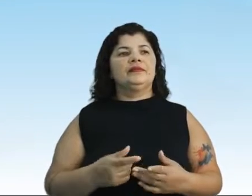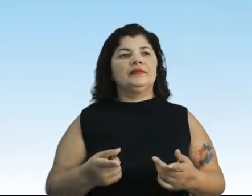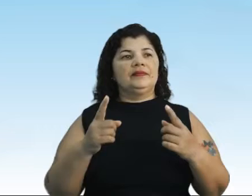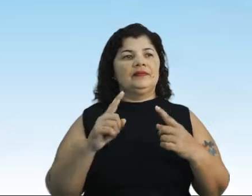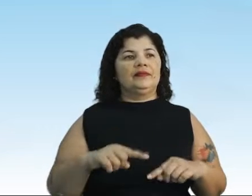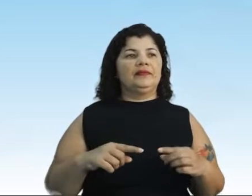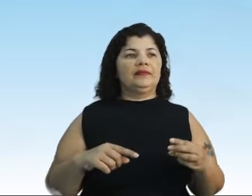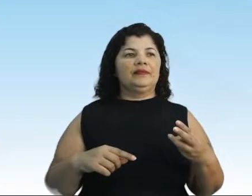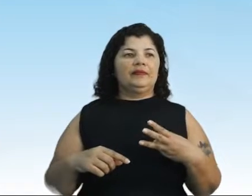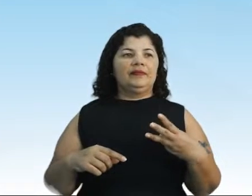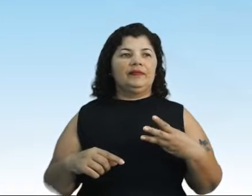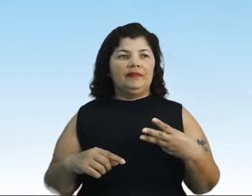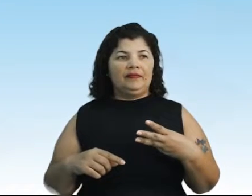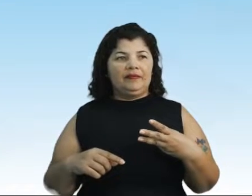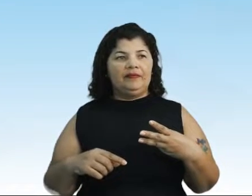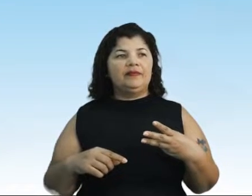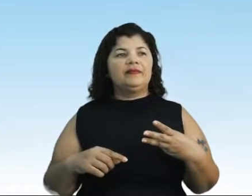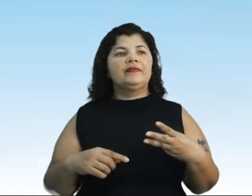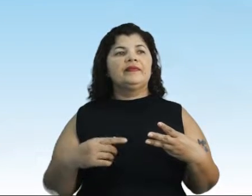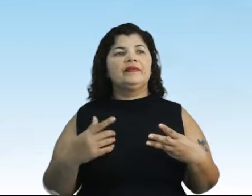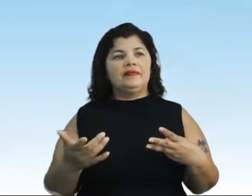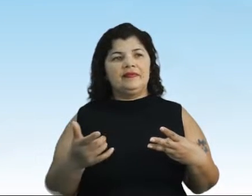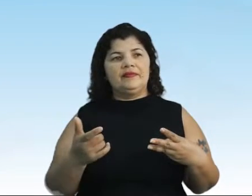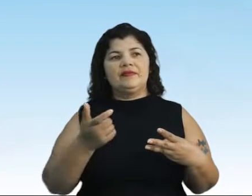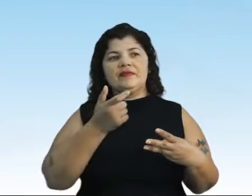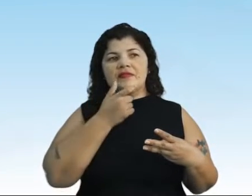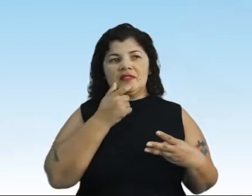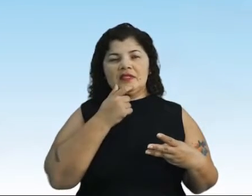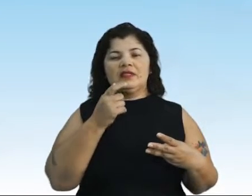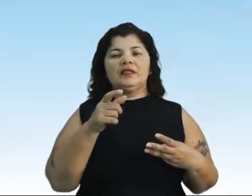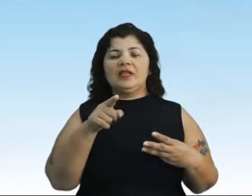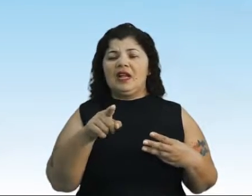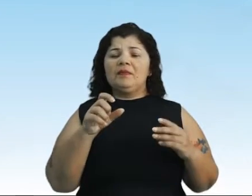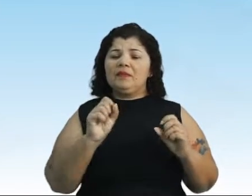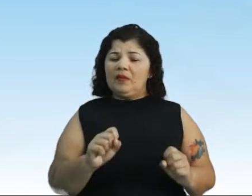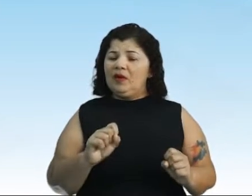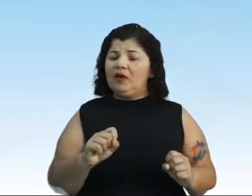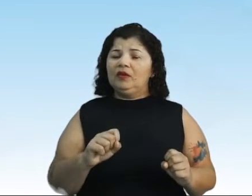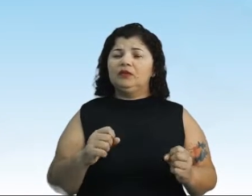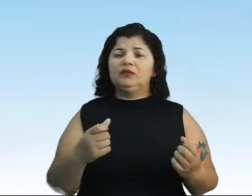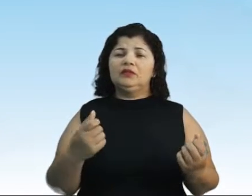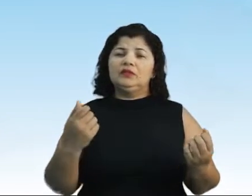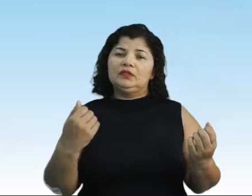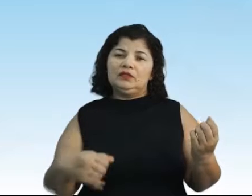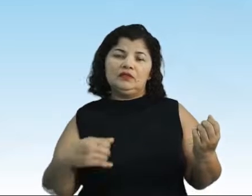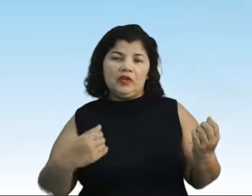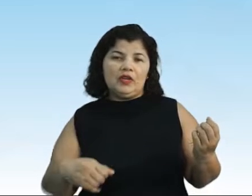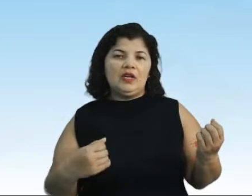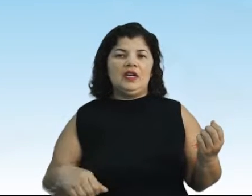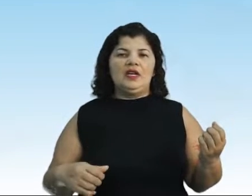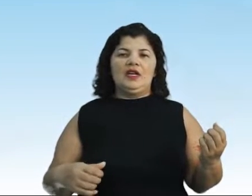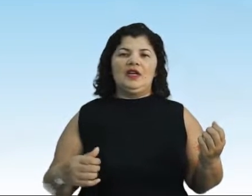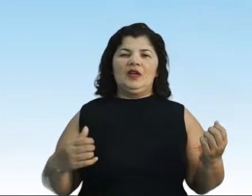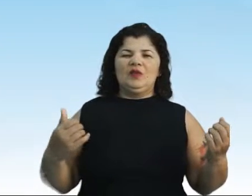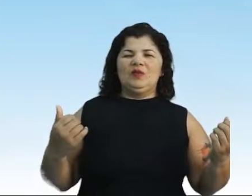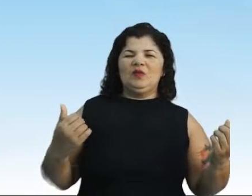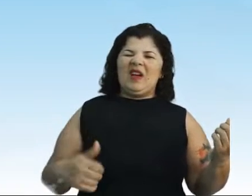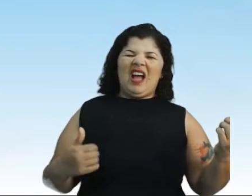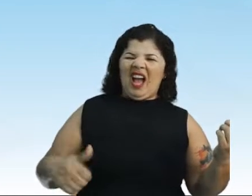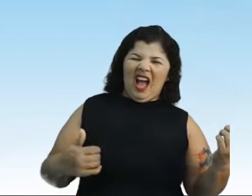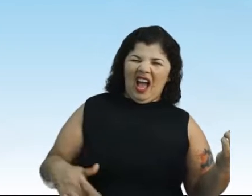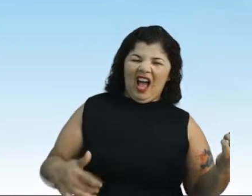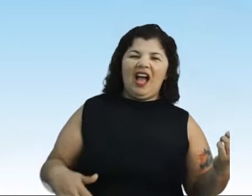tem aí, ó, she can play guitar. Ela pode tocar violão, guitarra, she can play